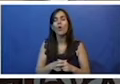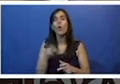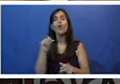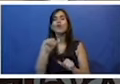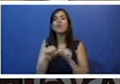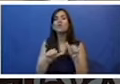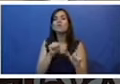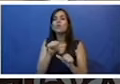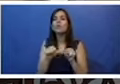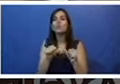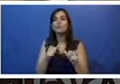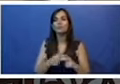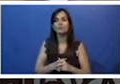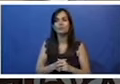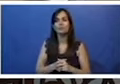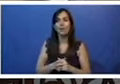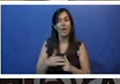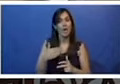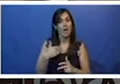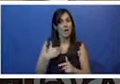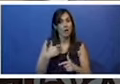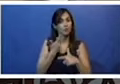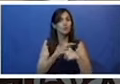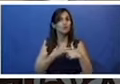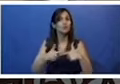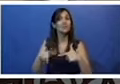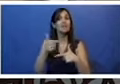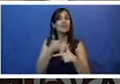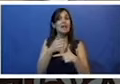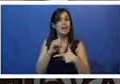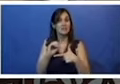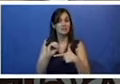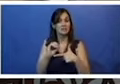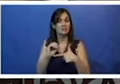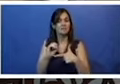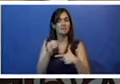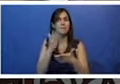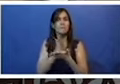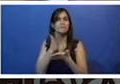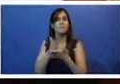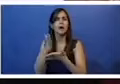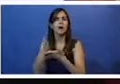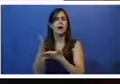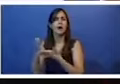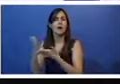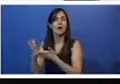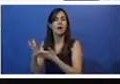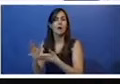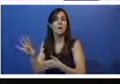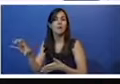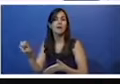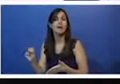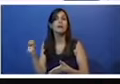que mudou aqui Eu dividi em 10 partes e peguei